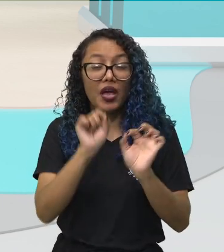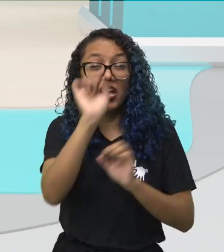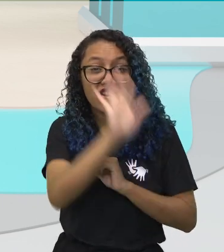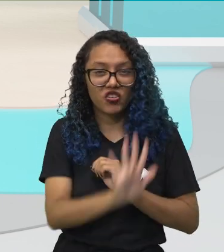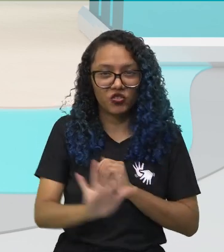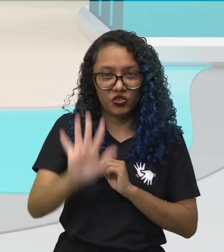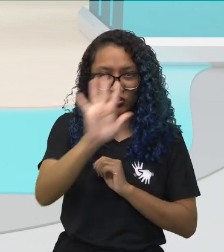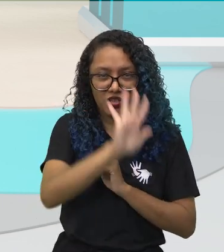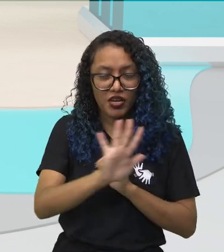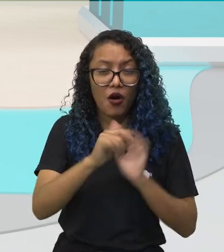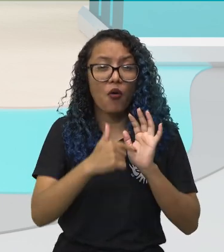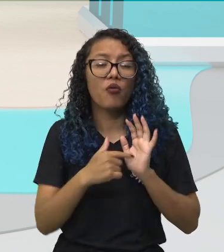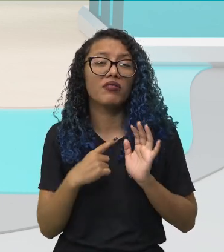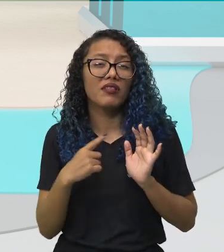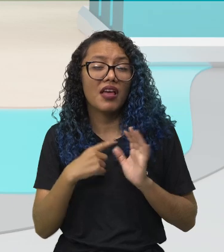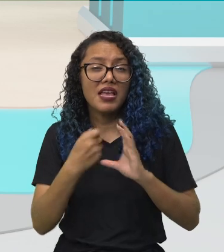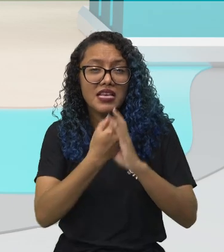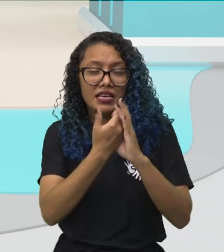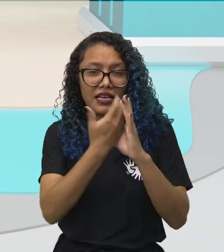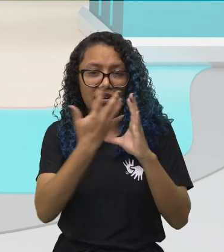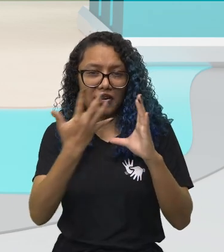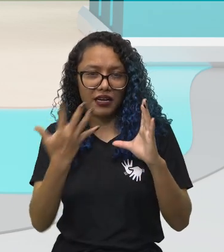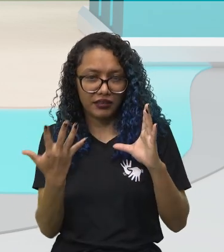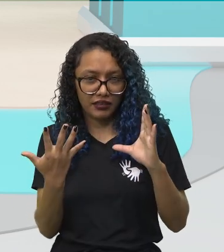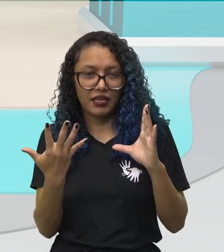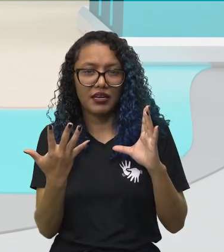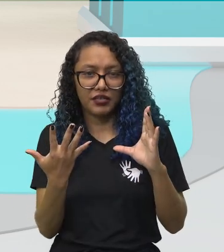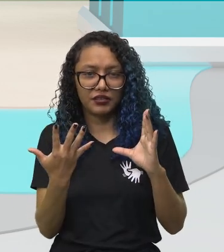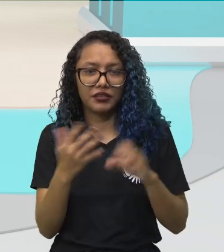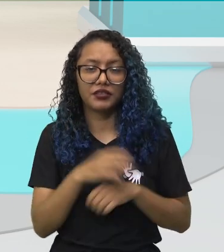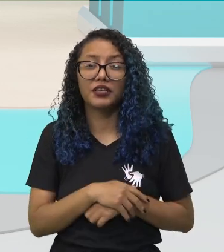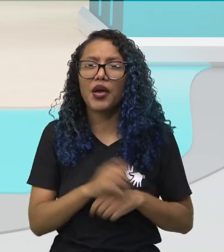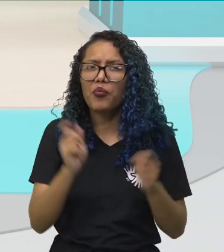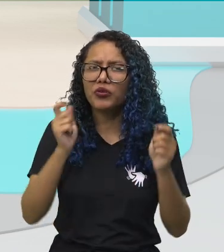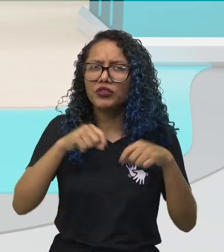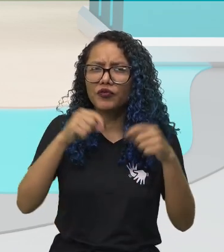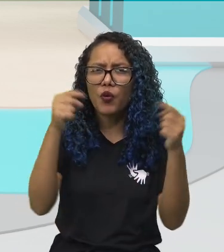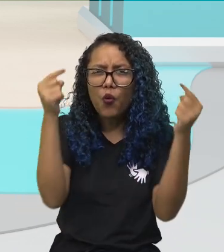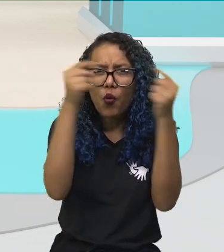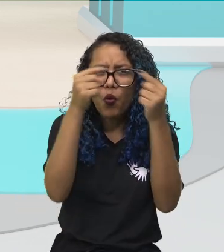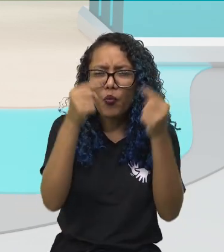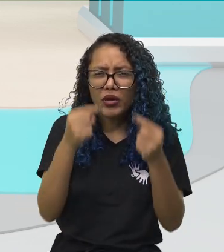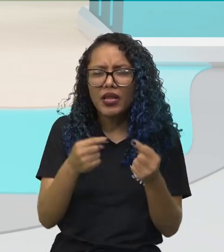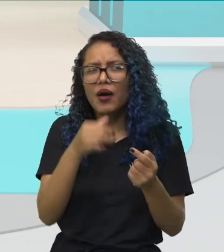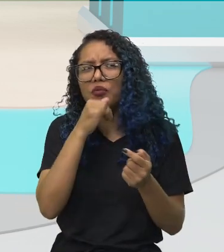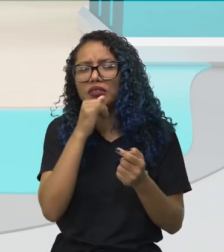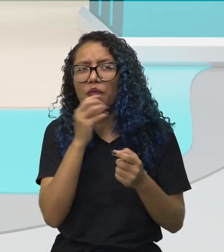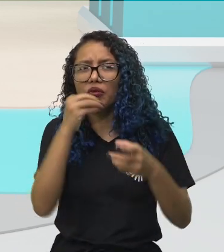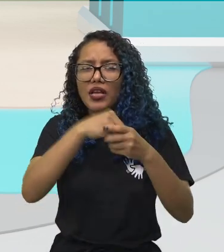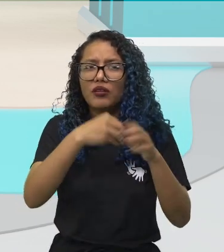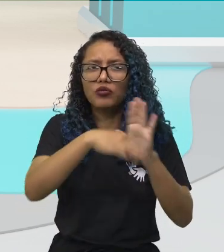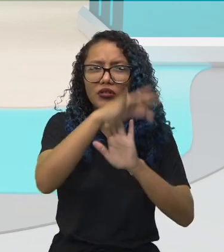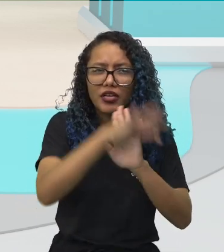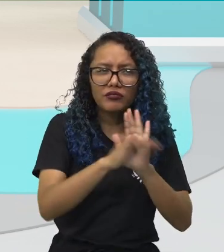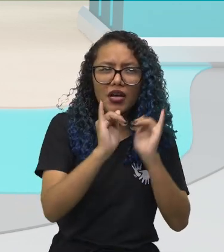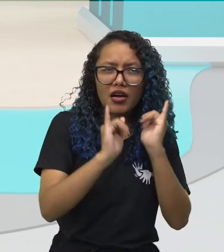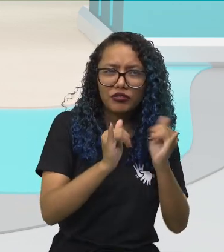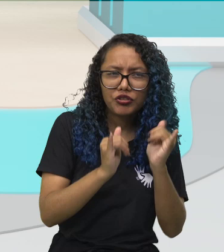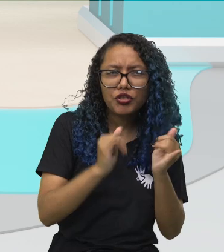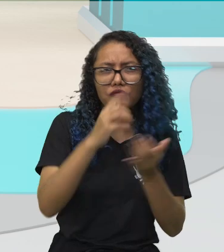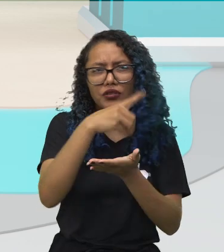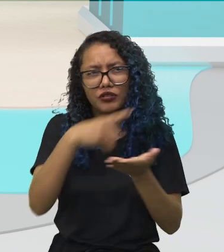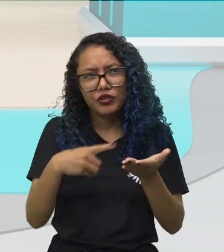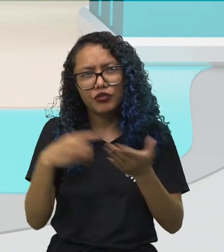vai trazer características presentes que vai dar para se enquadrar no texto narrativo, no texto dissertativo e assim